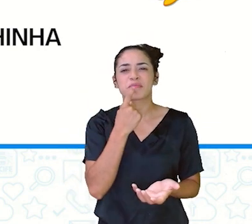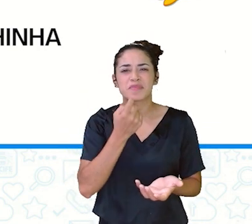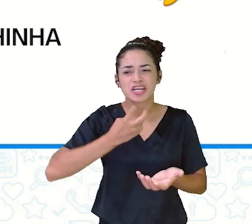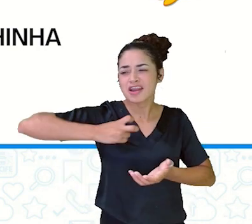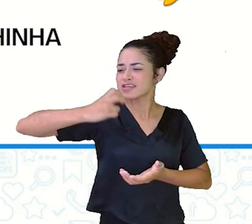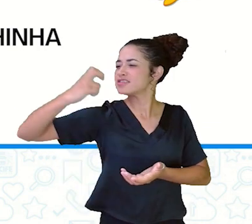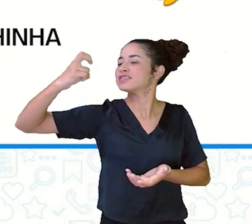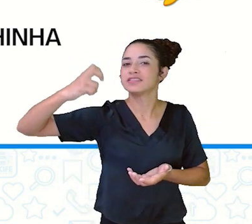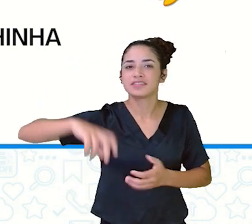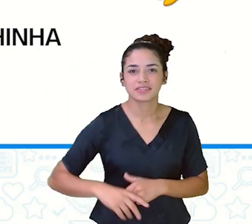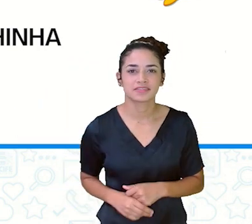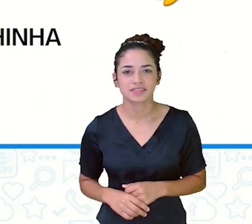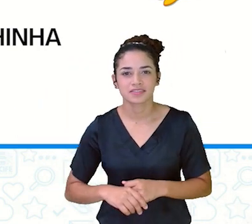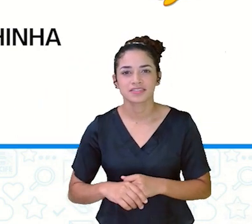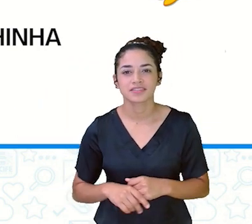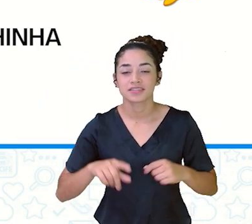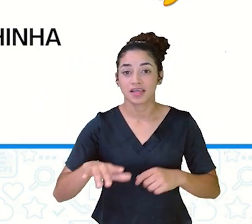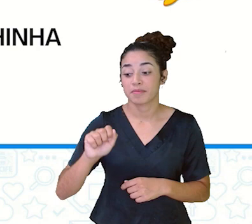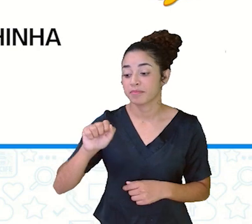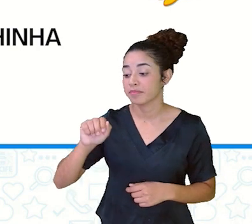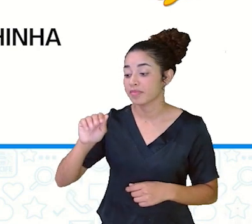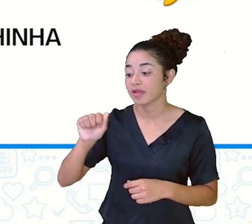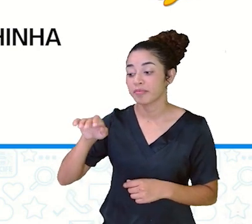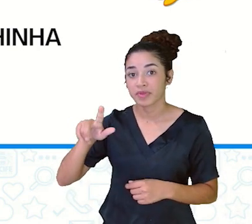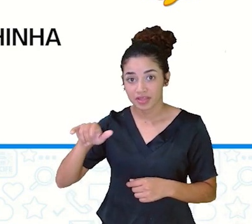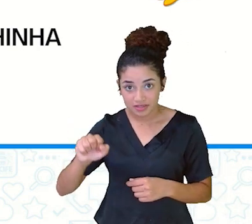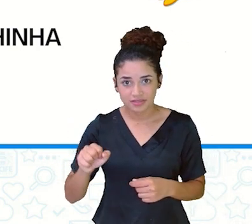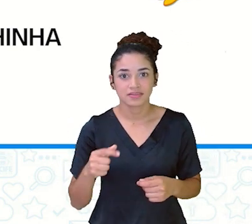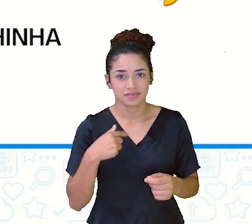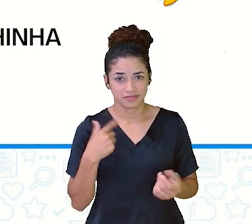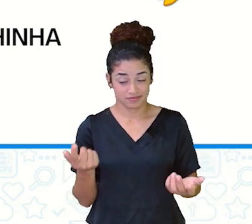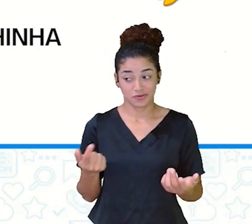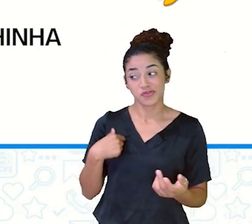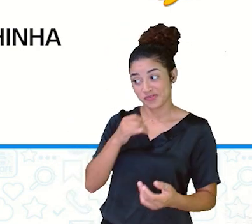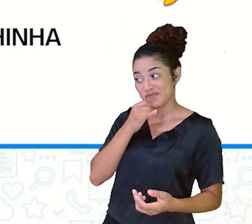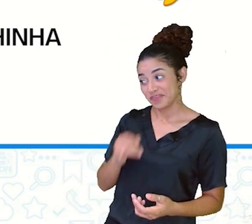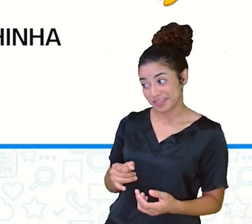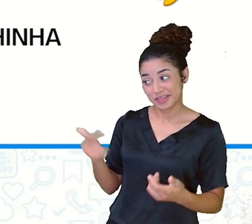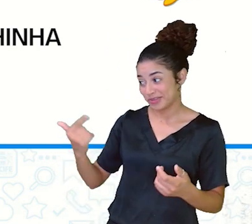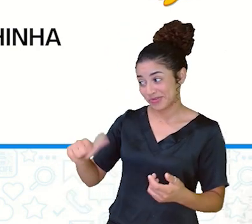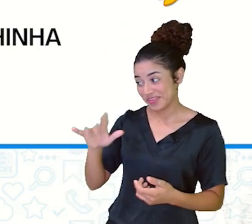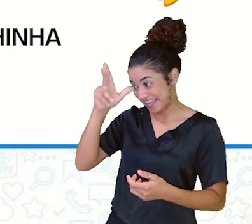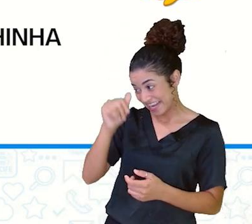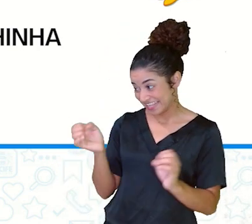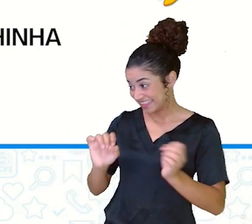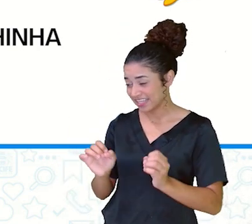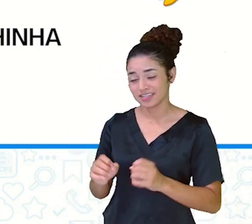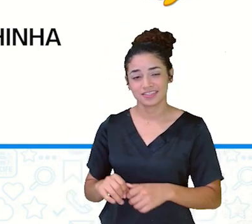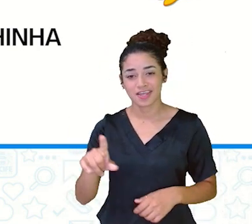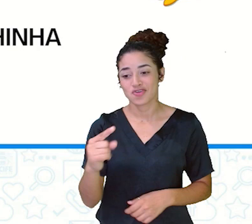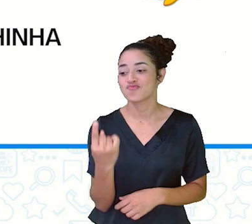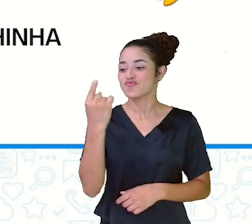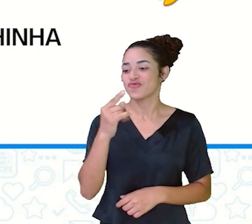alto: "Cocoricó!" Amélia falou: "Viu só? Eu não disse que não tinha nenhuma galinha aqui? Tem um galo."